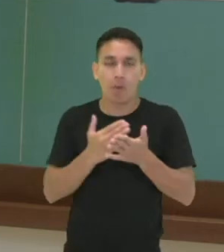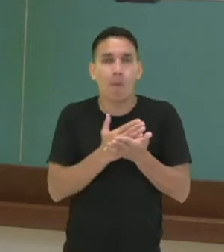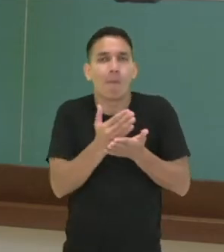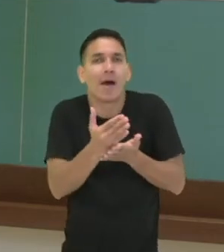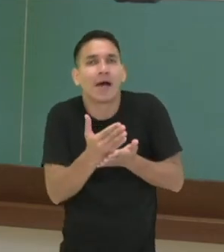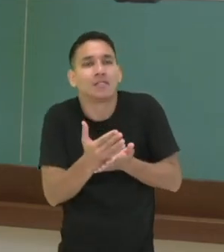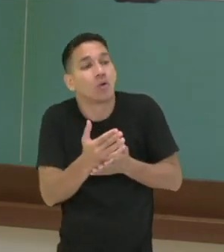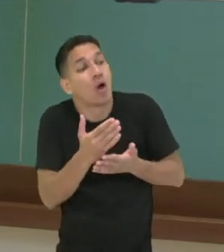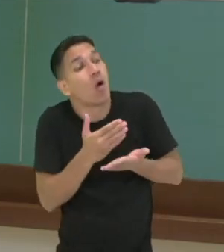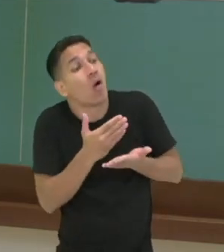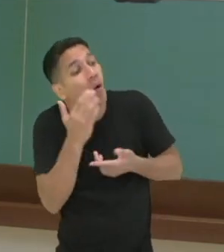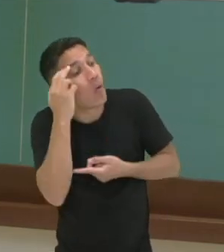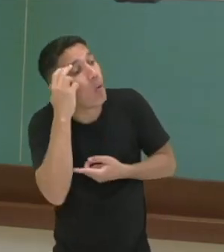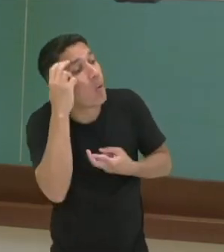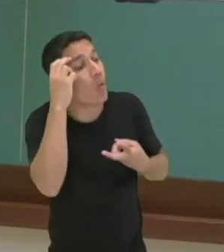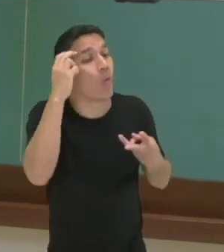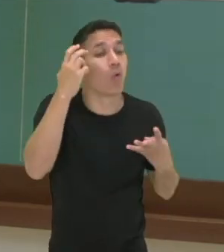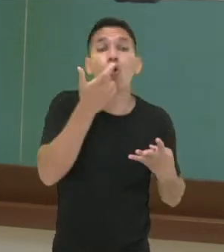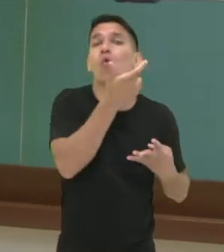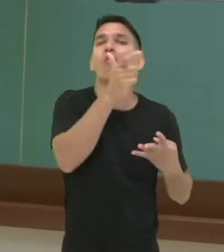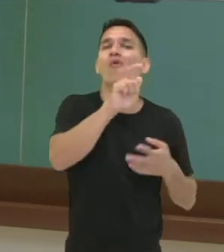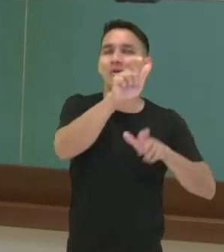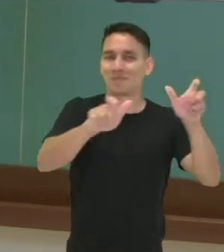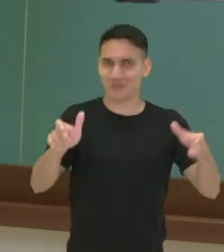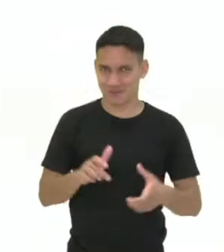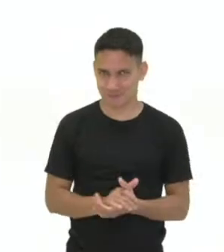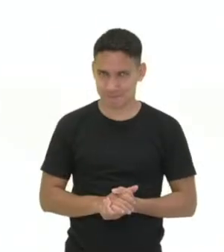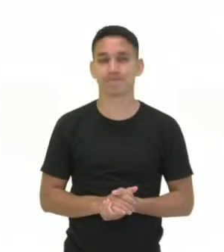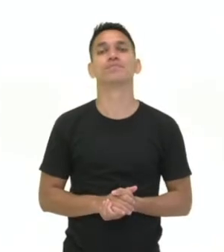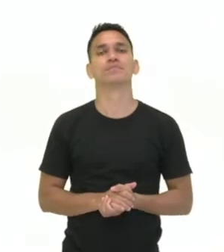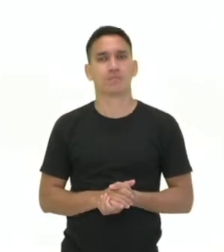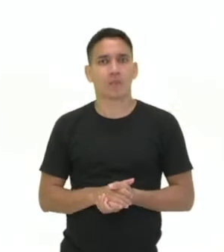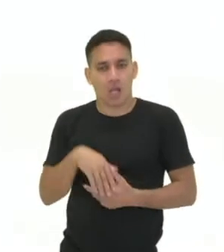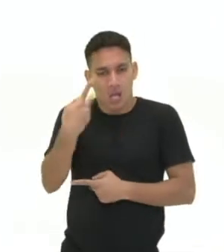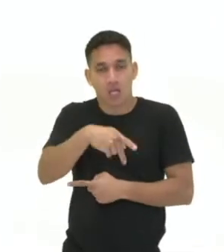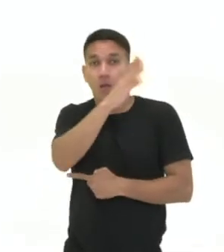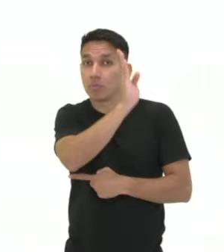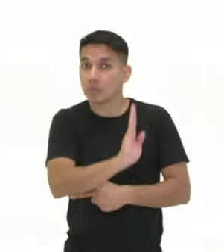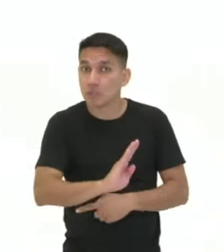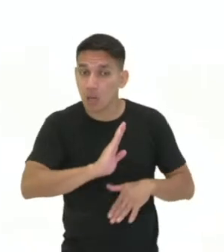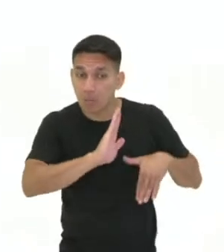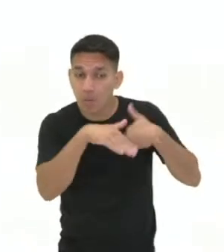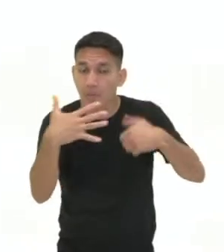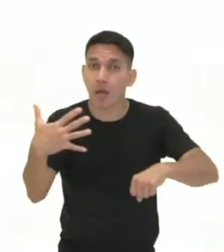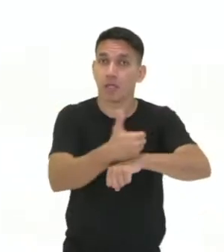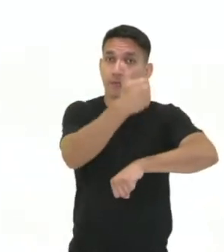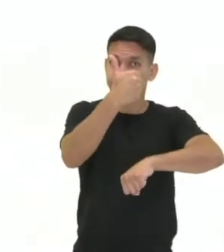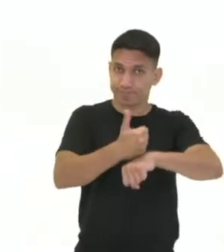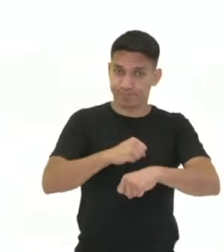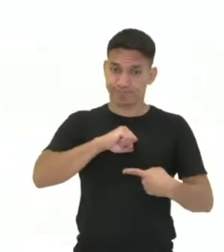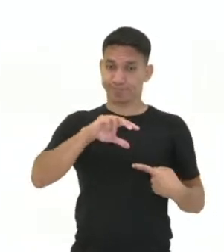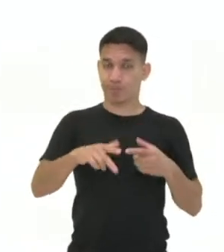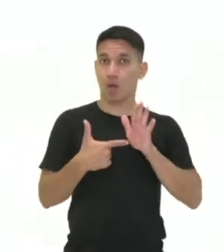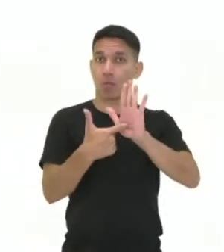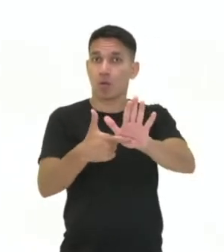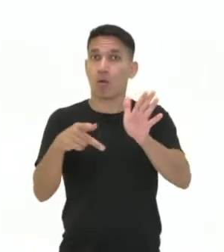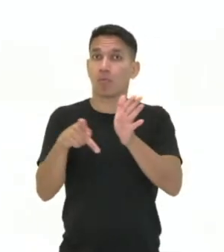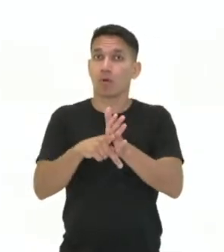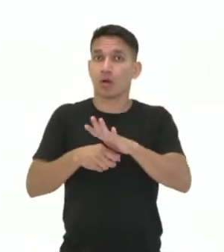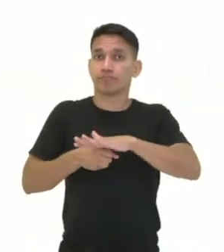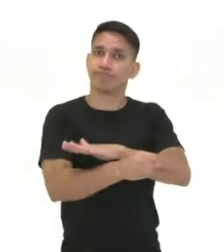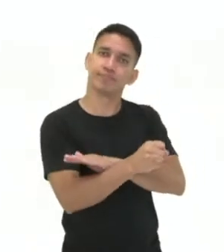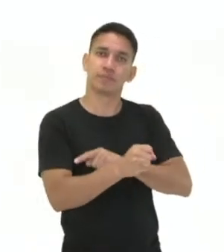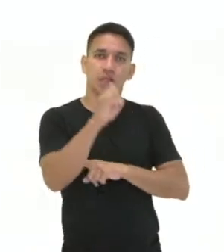dos outros povos, né? No Brasil, o processo de colonização portuguesa impôs olhares de soberania europeia